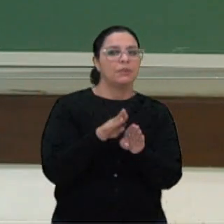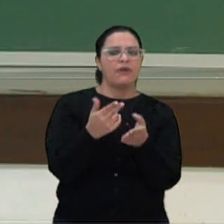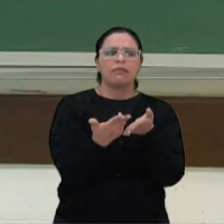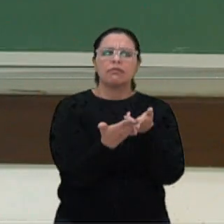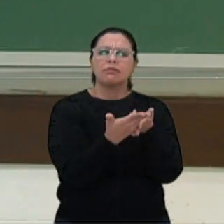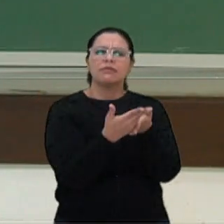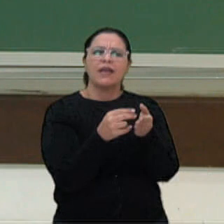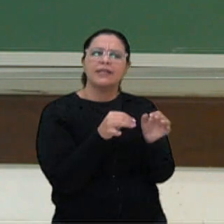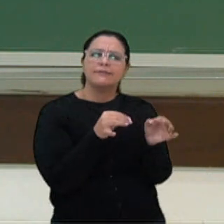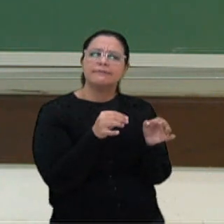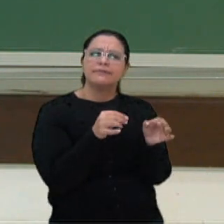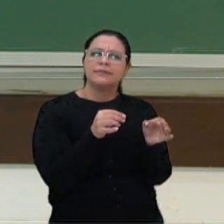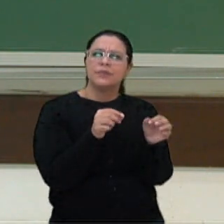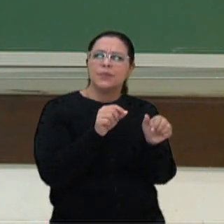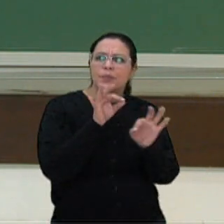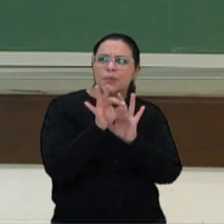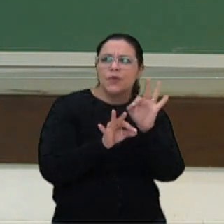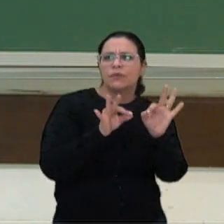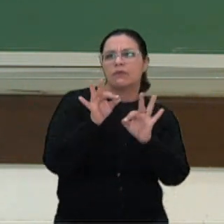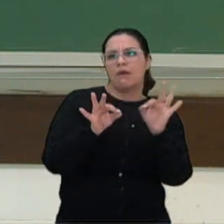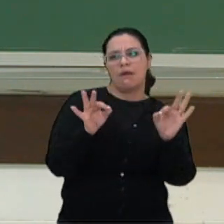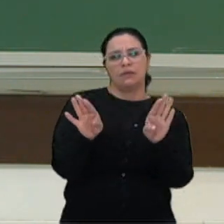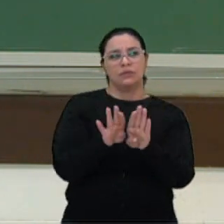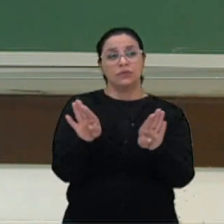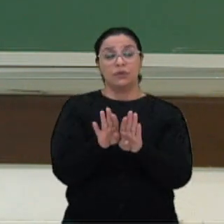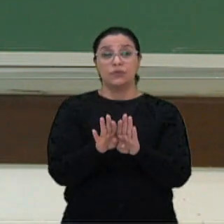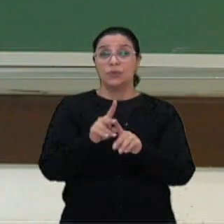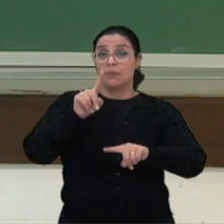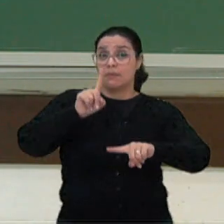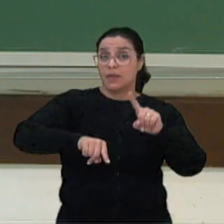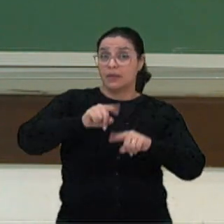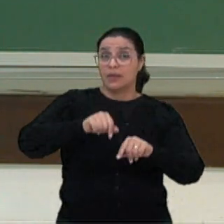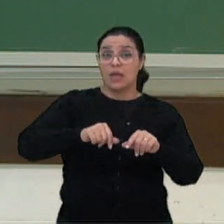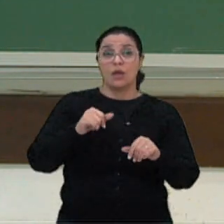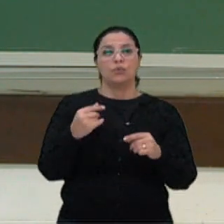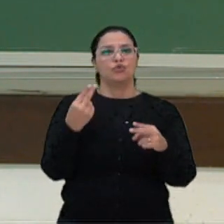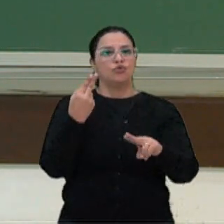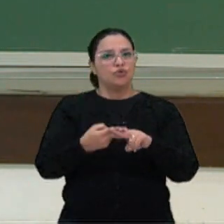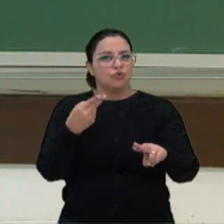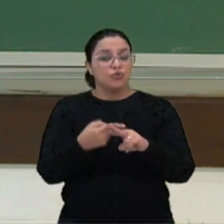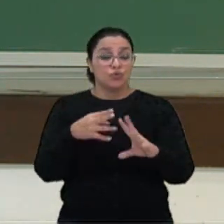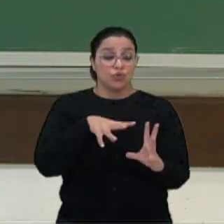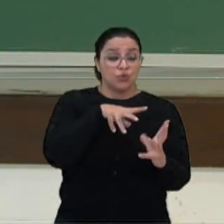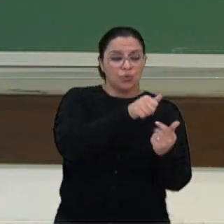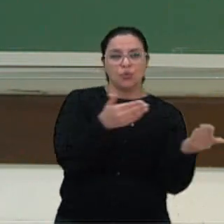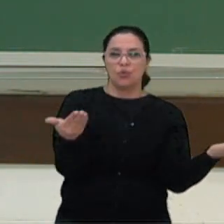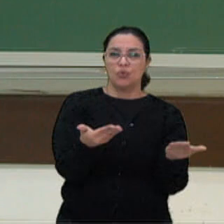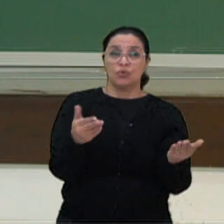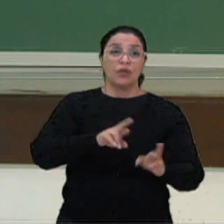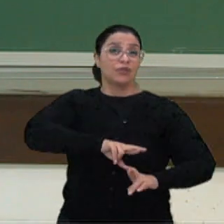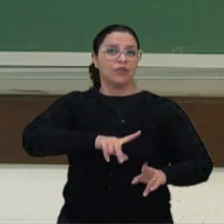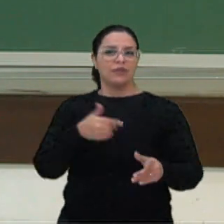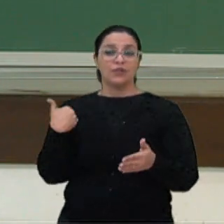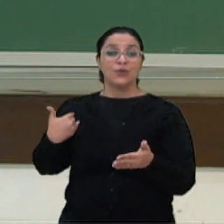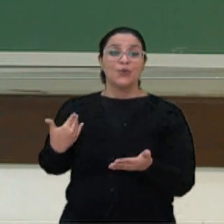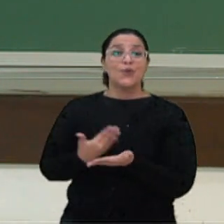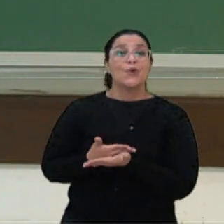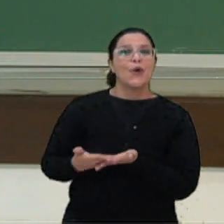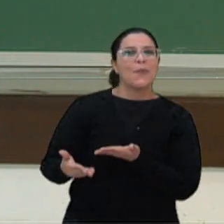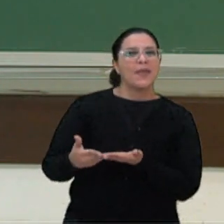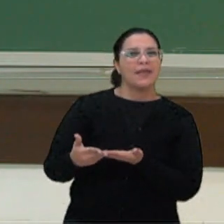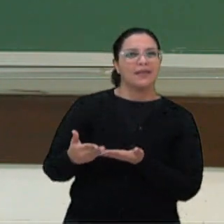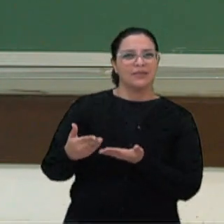desenhar a exploração de matéria-prima no mundo hoje, certo? Diferente do que aconteceu lá no início, que a indústria